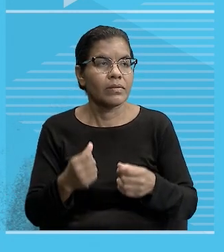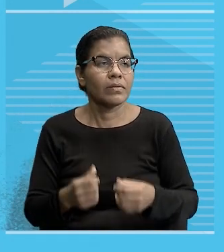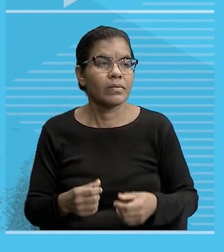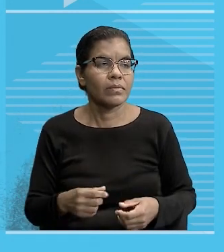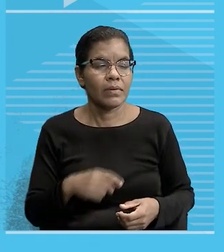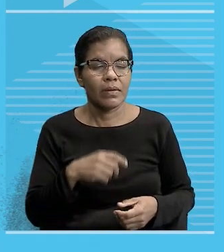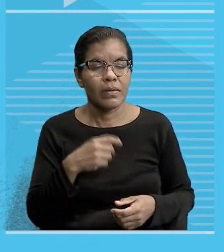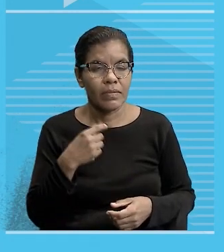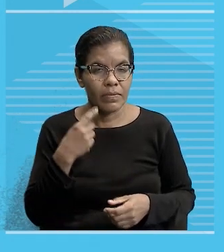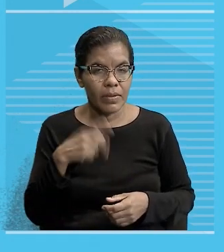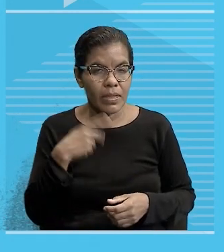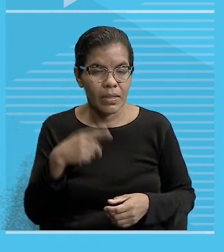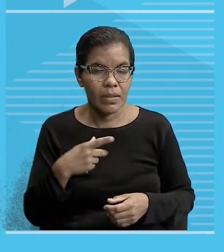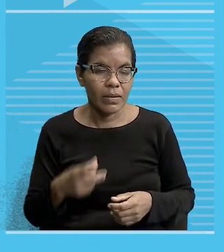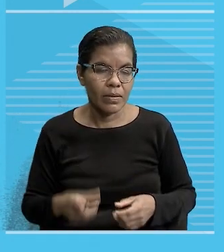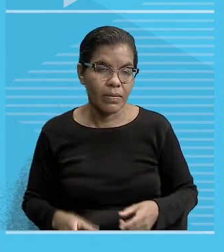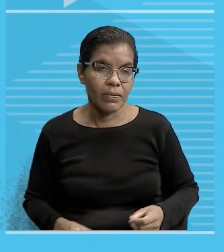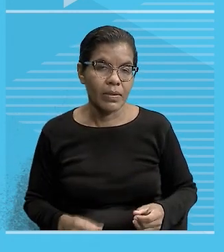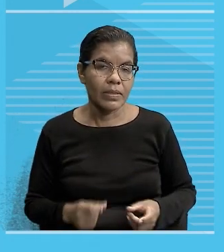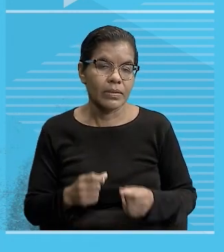preço promoção